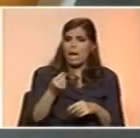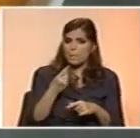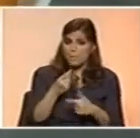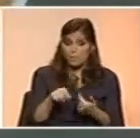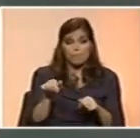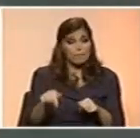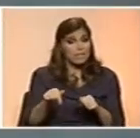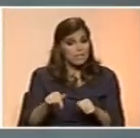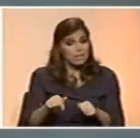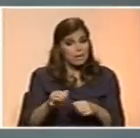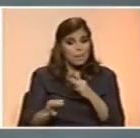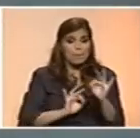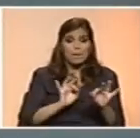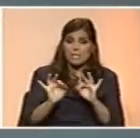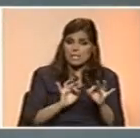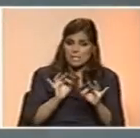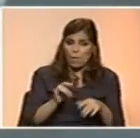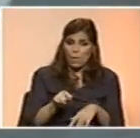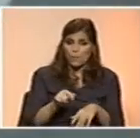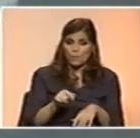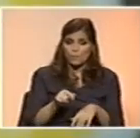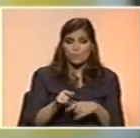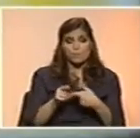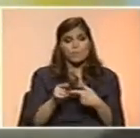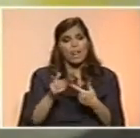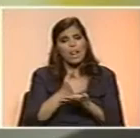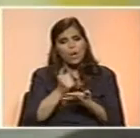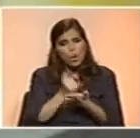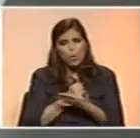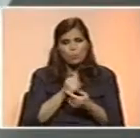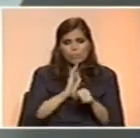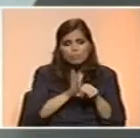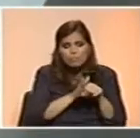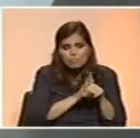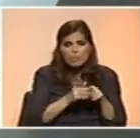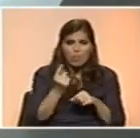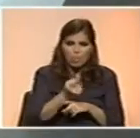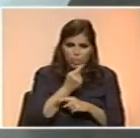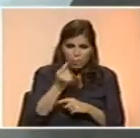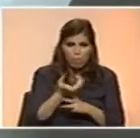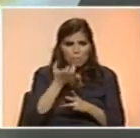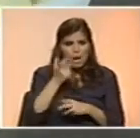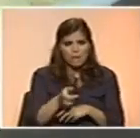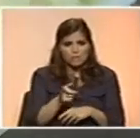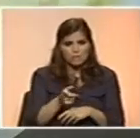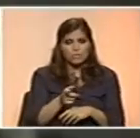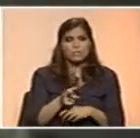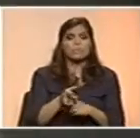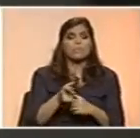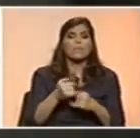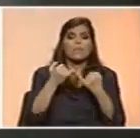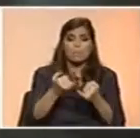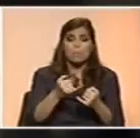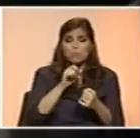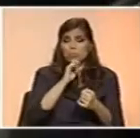rápido. A preparação dos legumes, os cortes, é mais demorado. Depois,